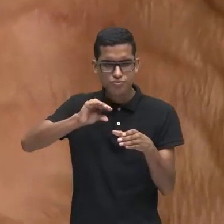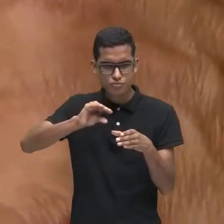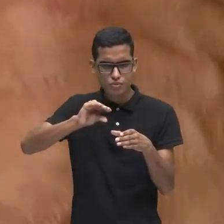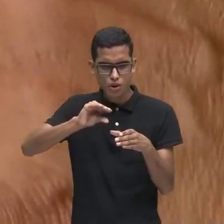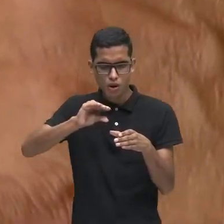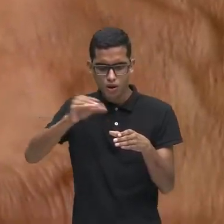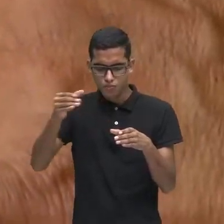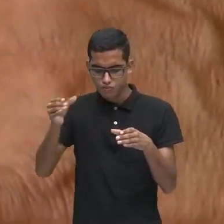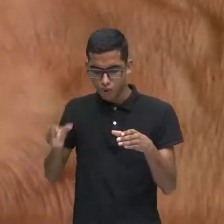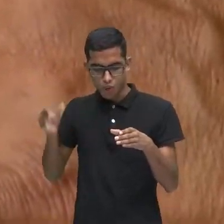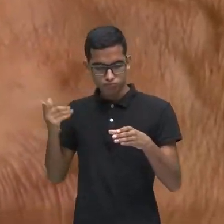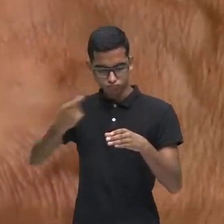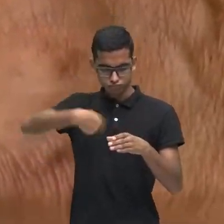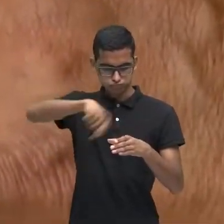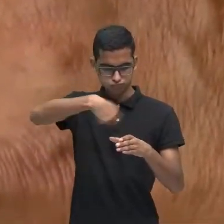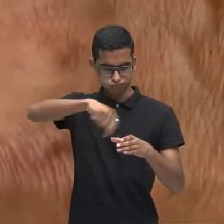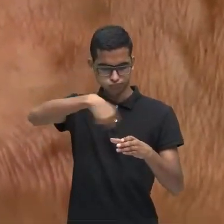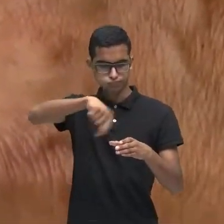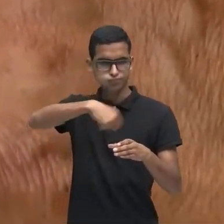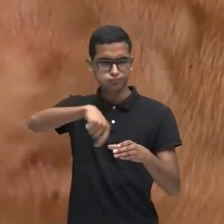E vai misturar.